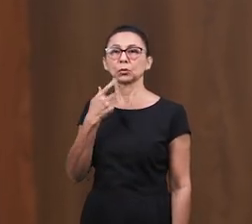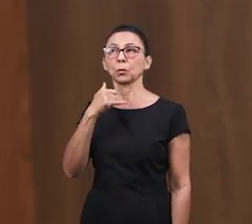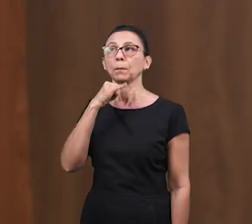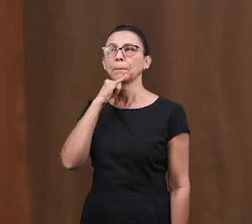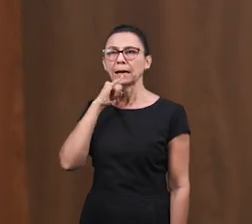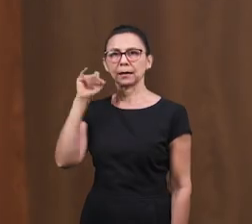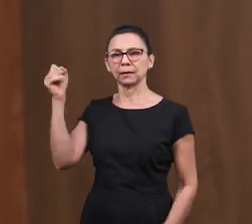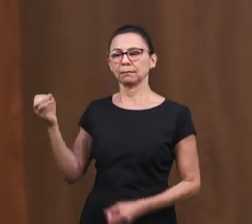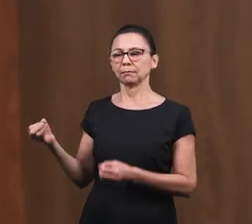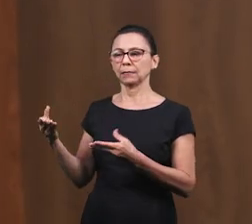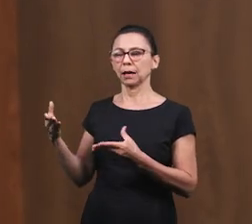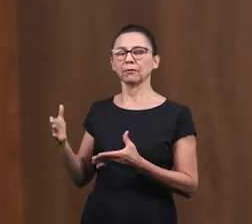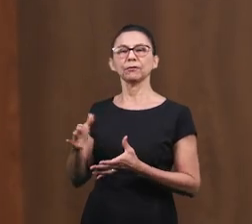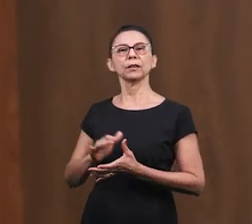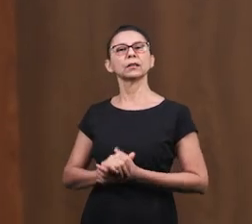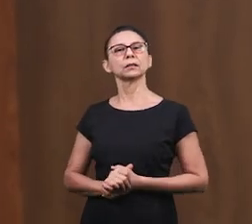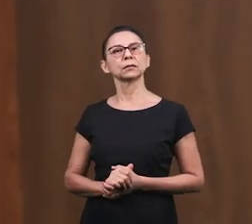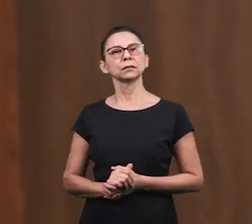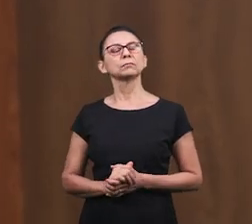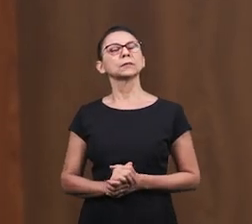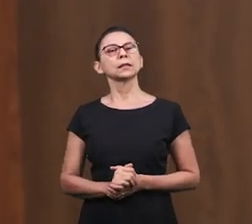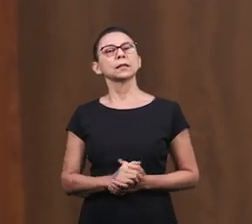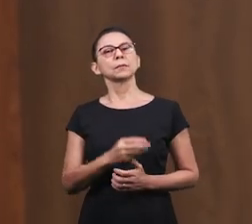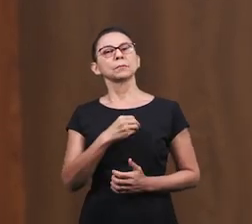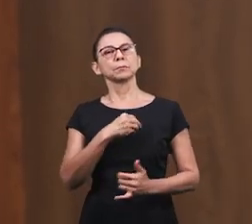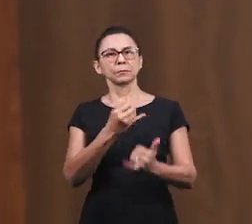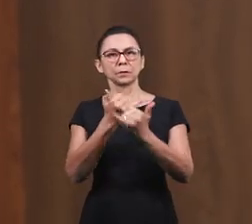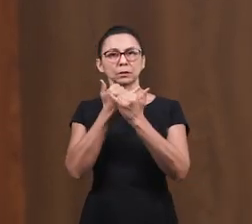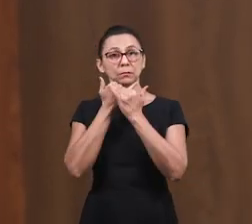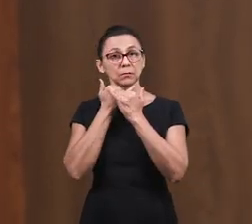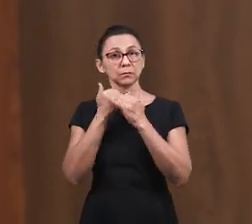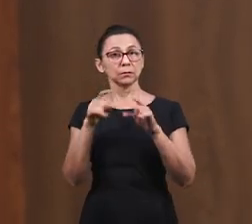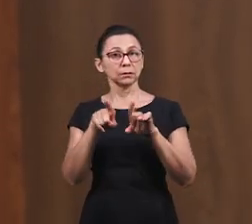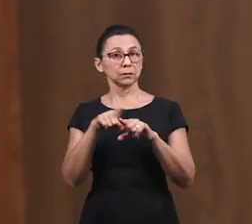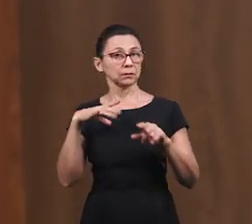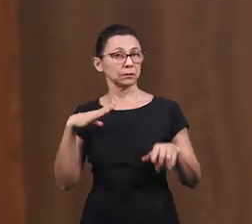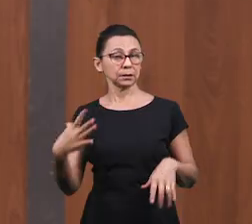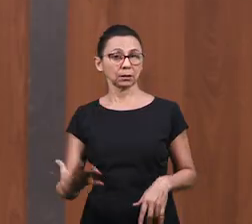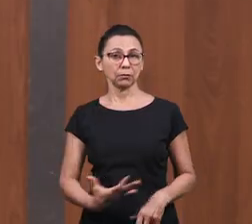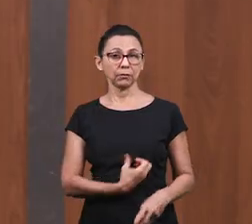Deus para perdoar pecados e para dar salvação.